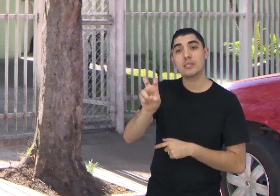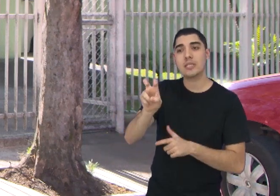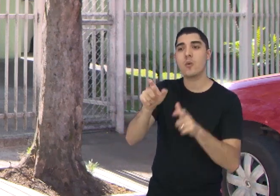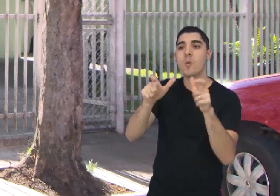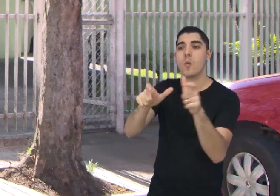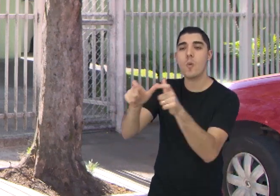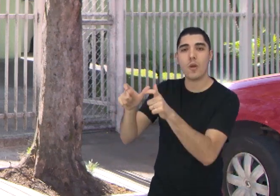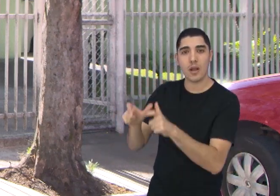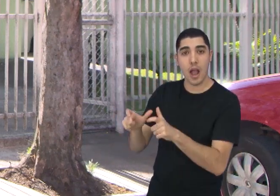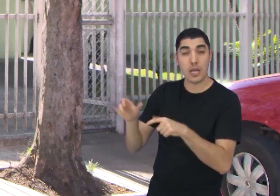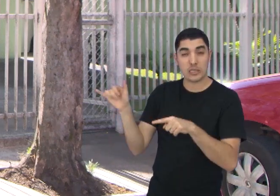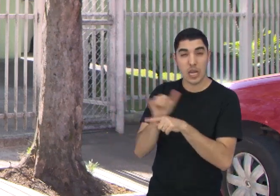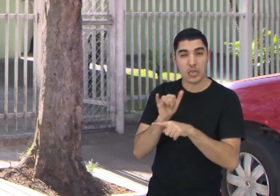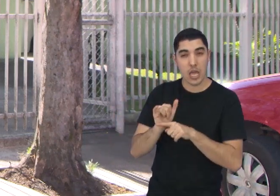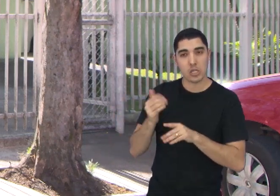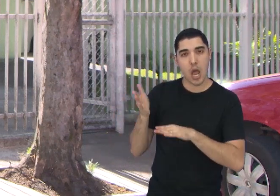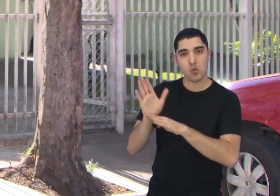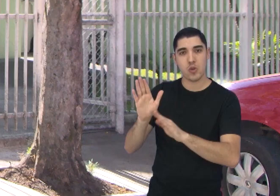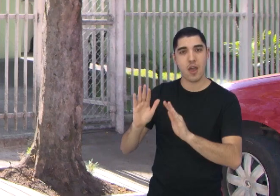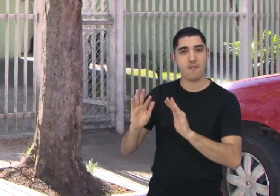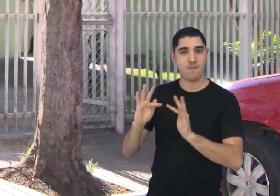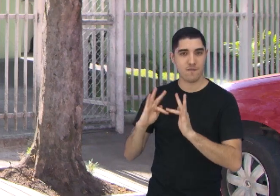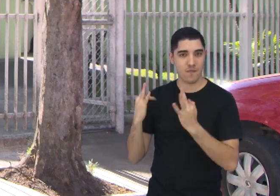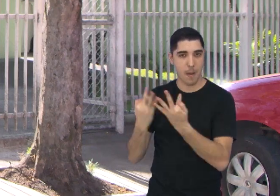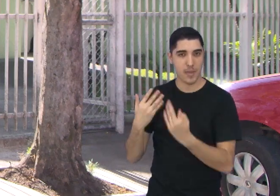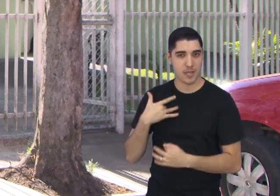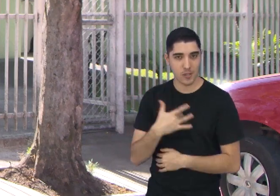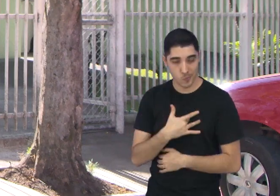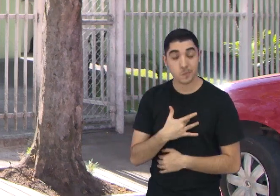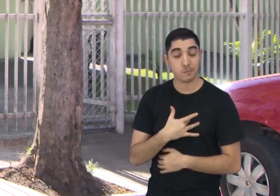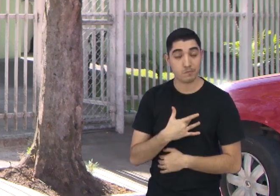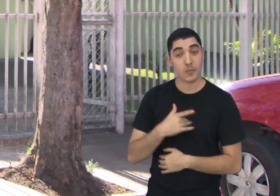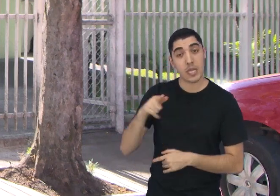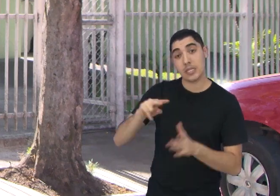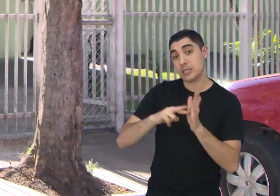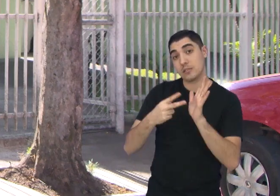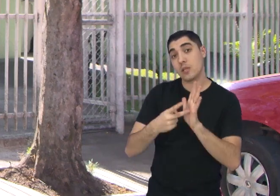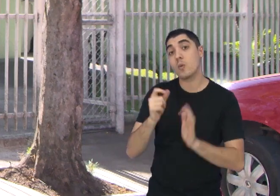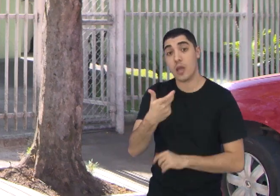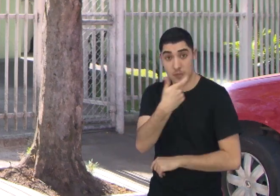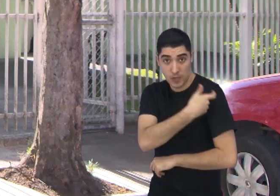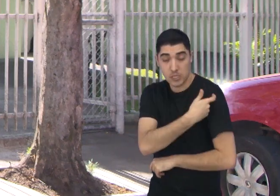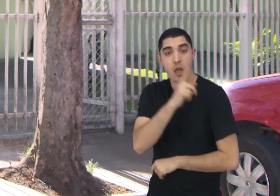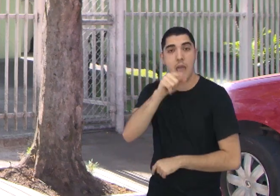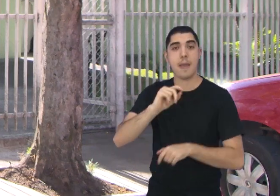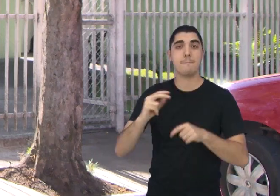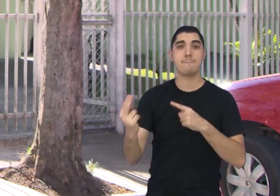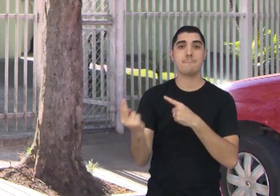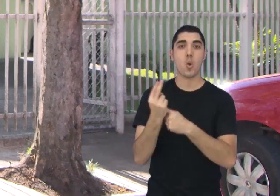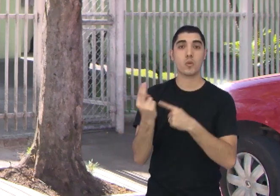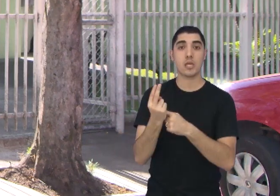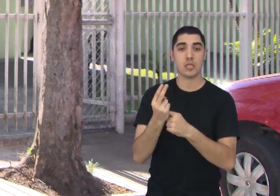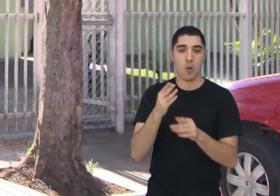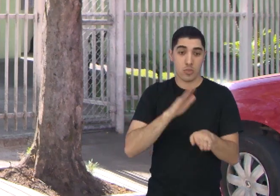de saúde da família. E as vacinas, elas significam proteção a curto, médio e a longo prazo.